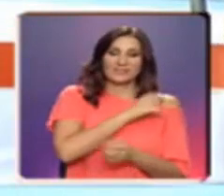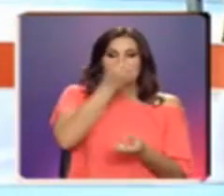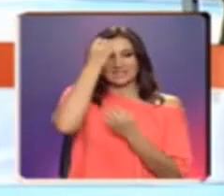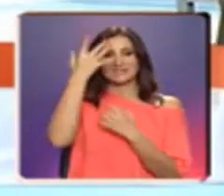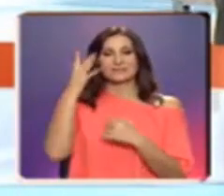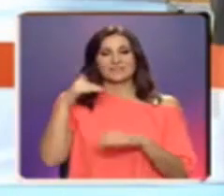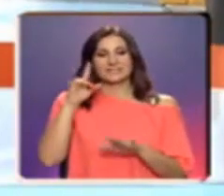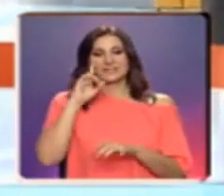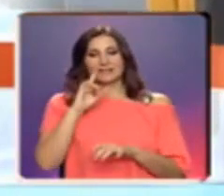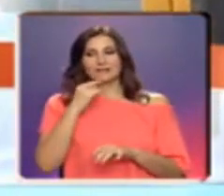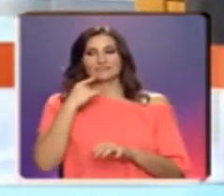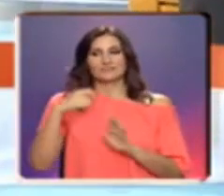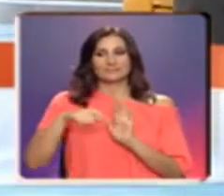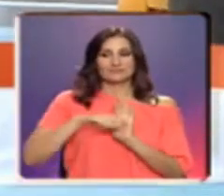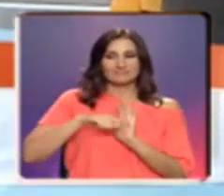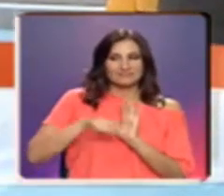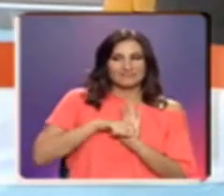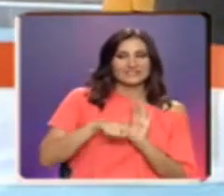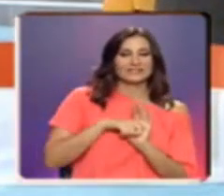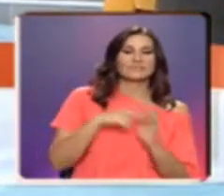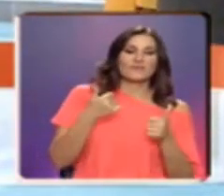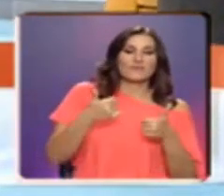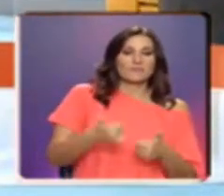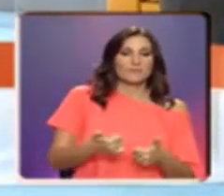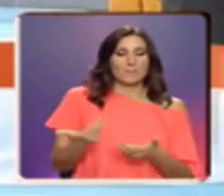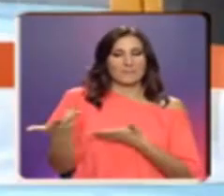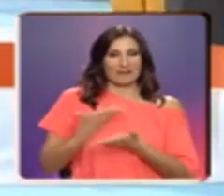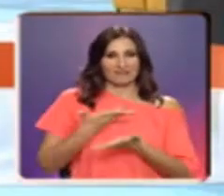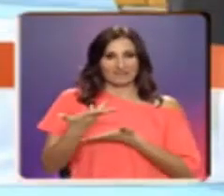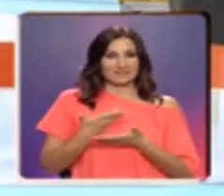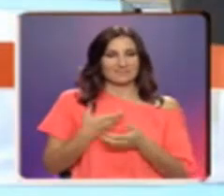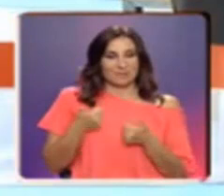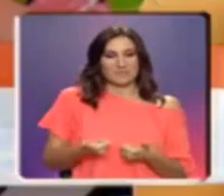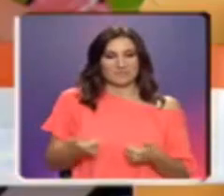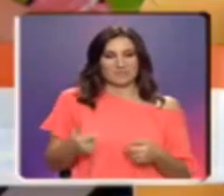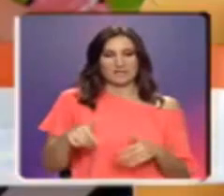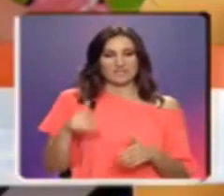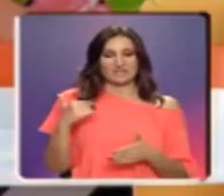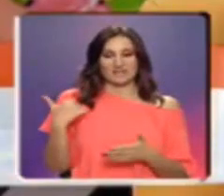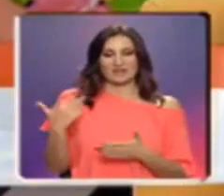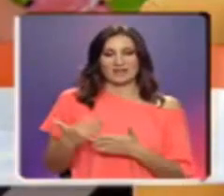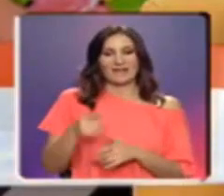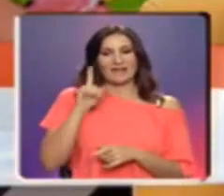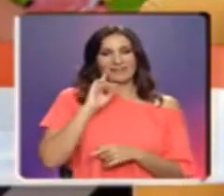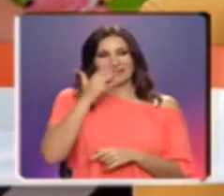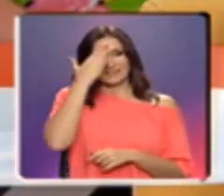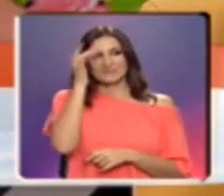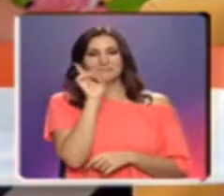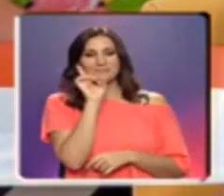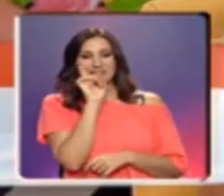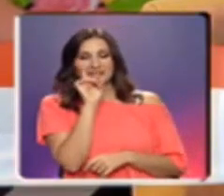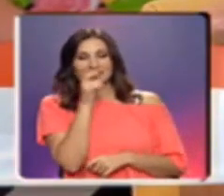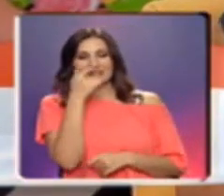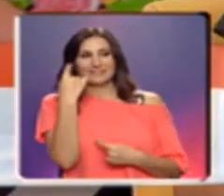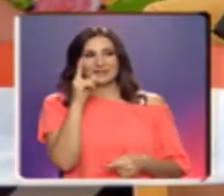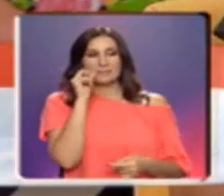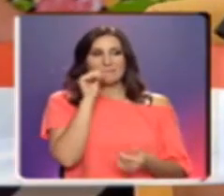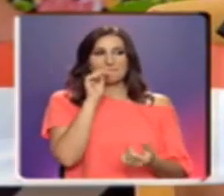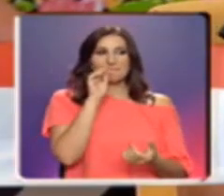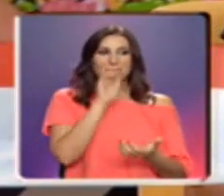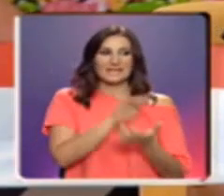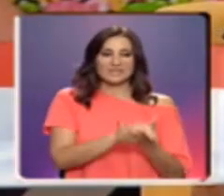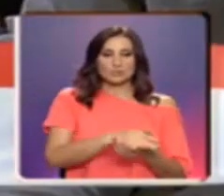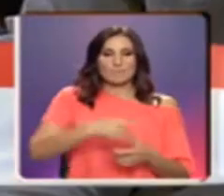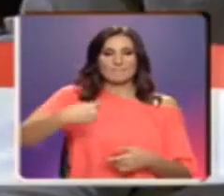fez-me questão de lembrar isso, e isso tem sido muito bom para a nossa relação. Mas nos últimos tempos consegue ser romântico? Ela acha graça a ter um marido presidente